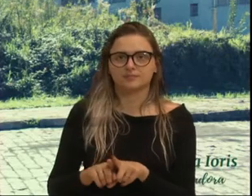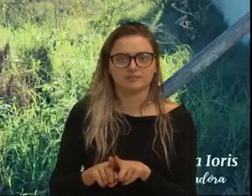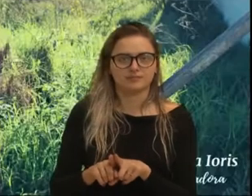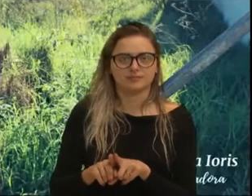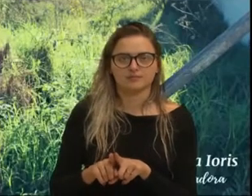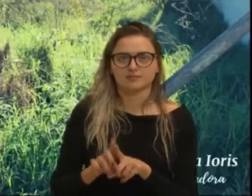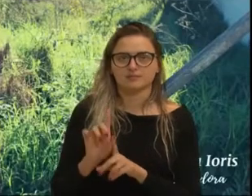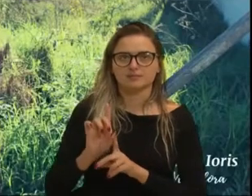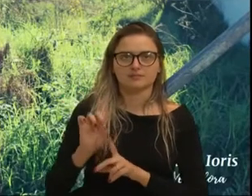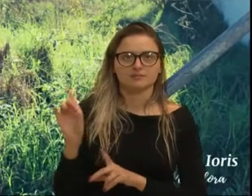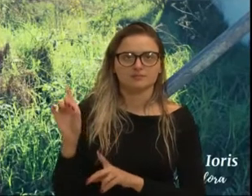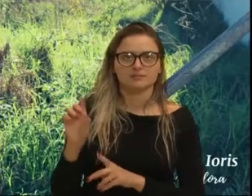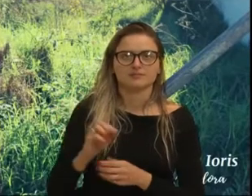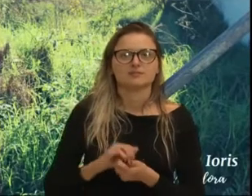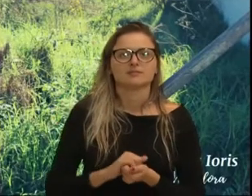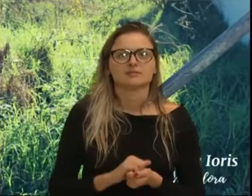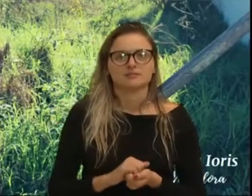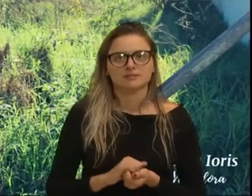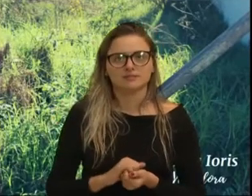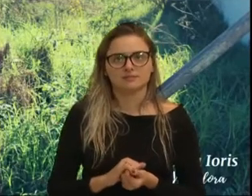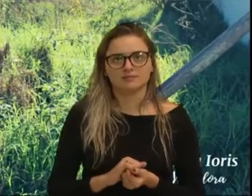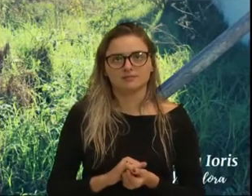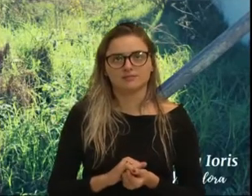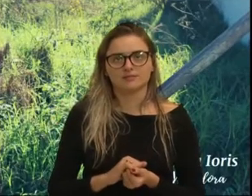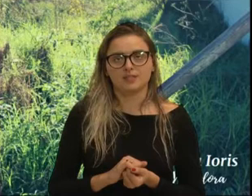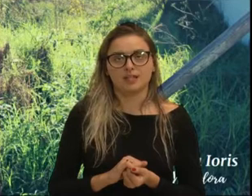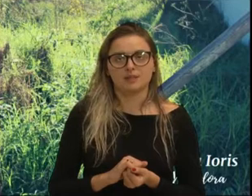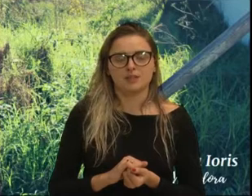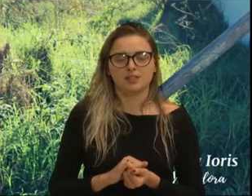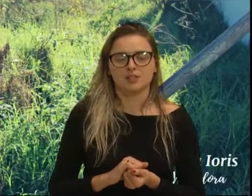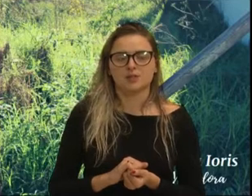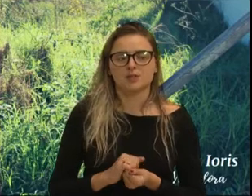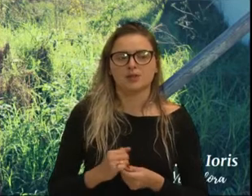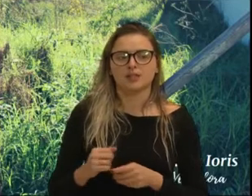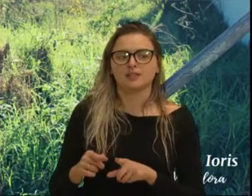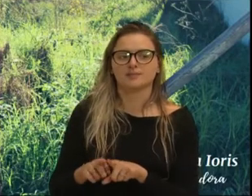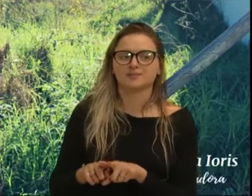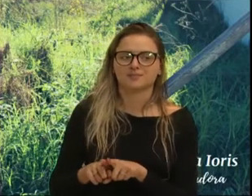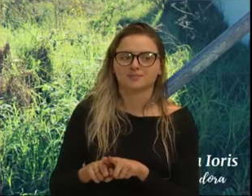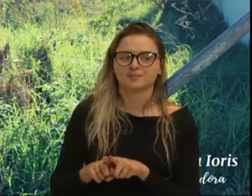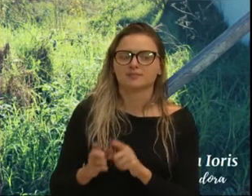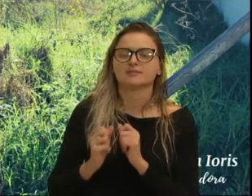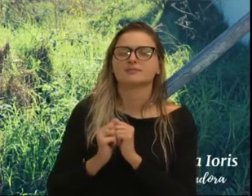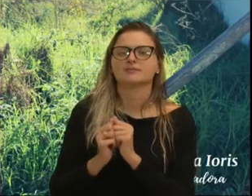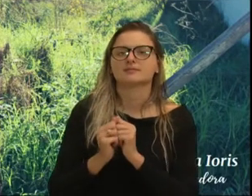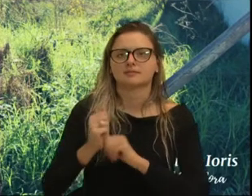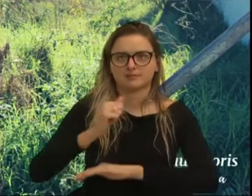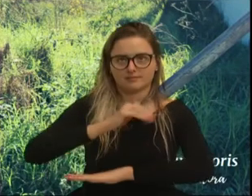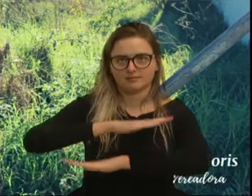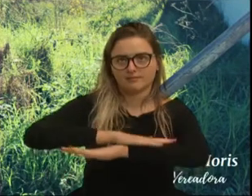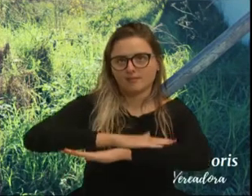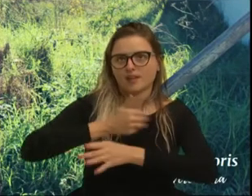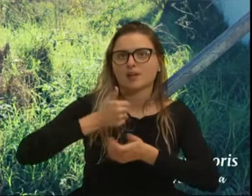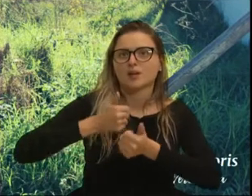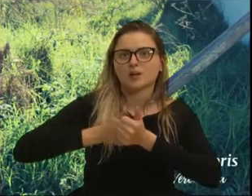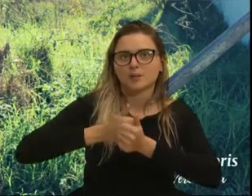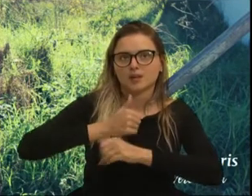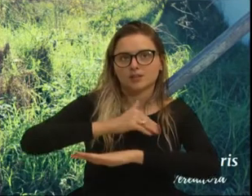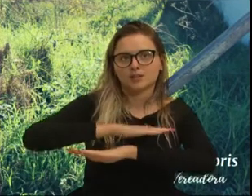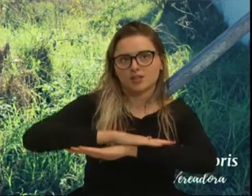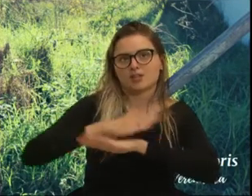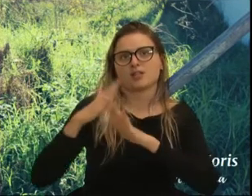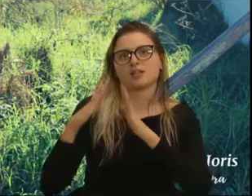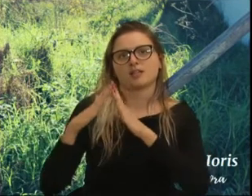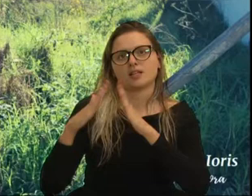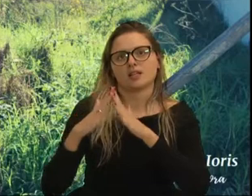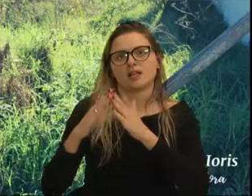Pode passar. Aqui, ó, o mato a gente vê bem próximo às janelas das casas. E isso faz com que